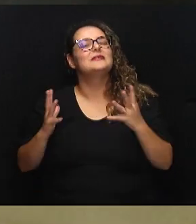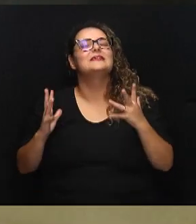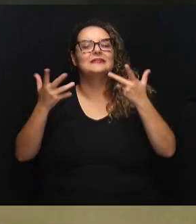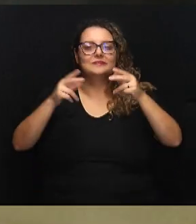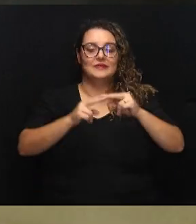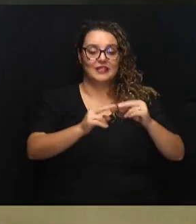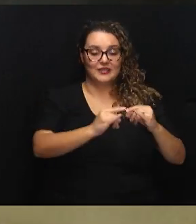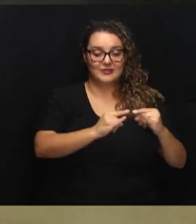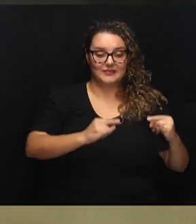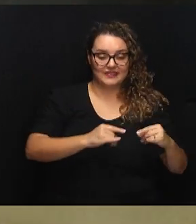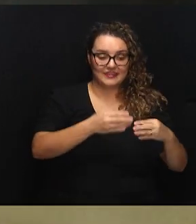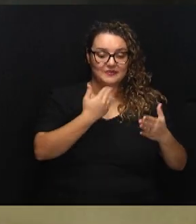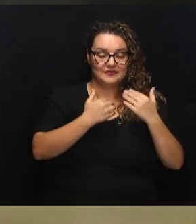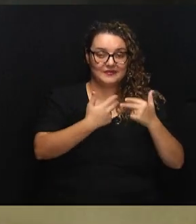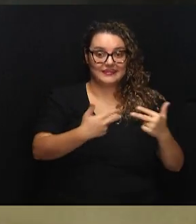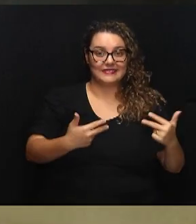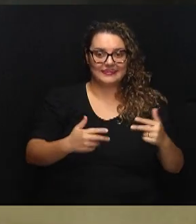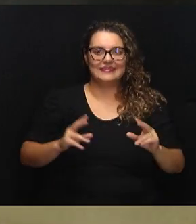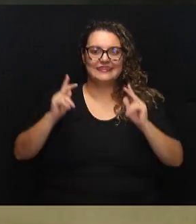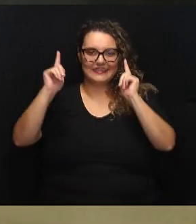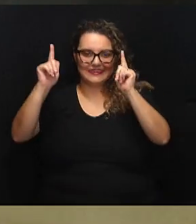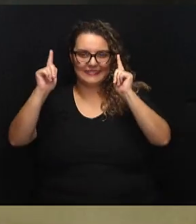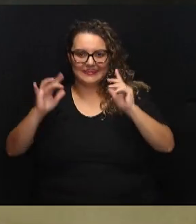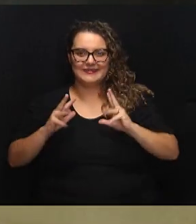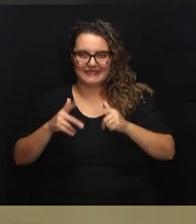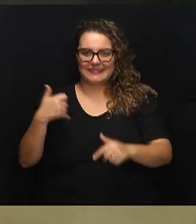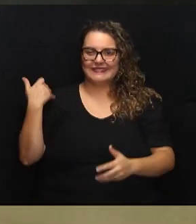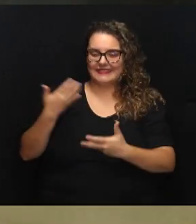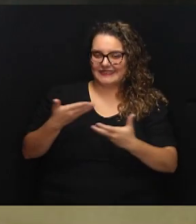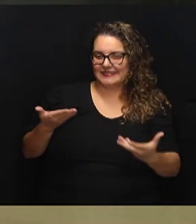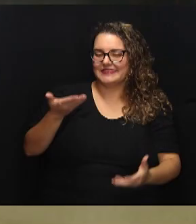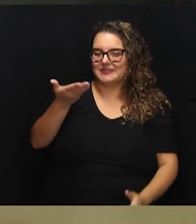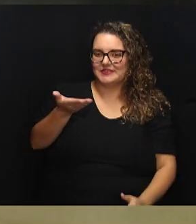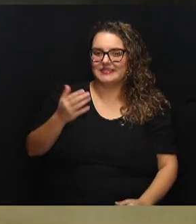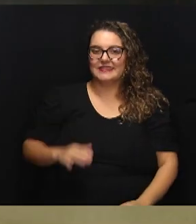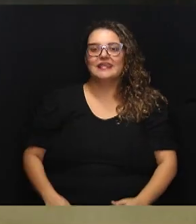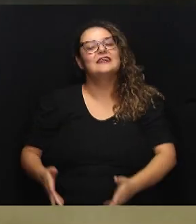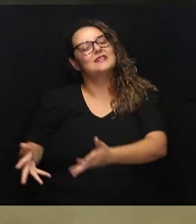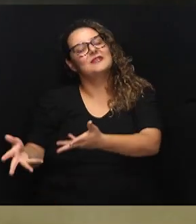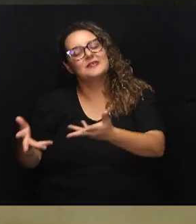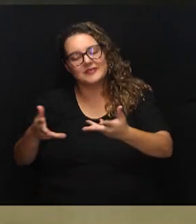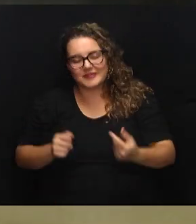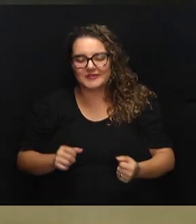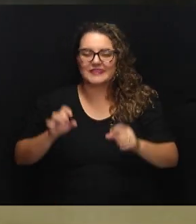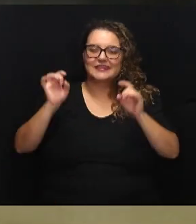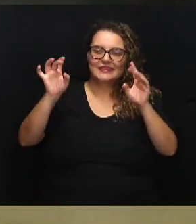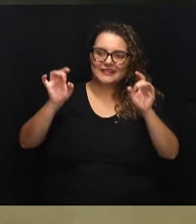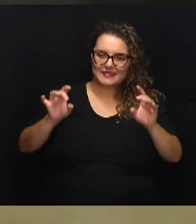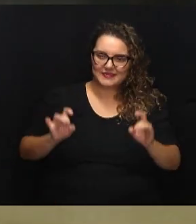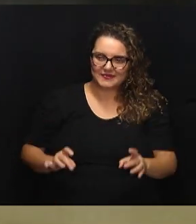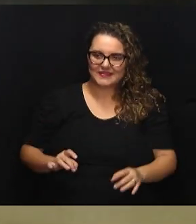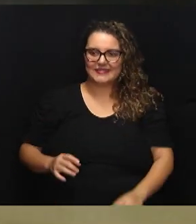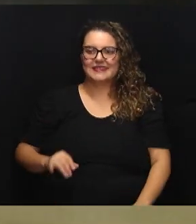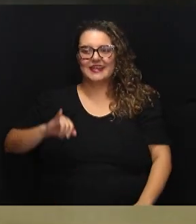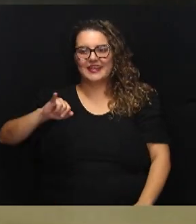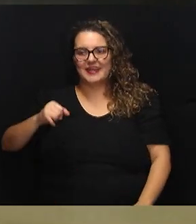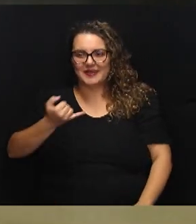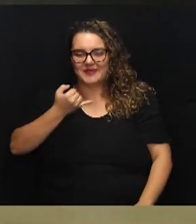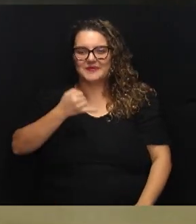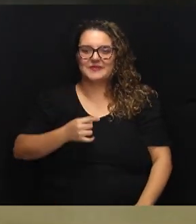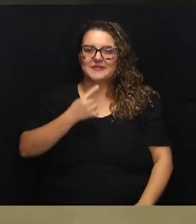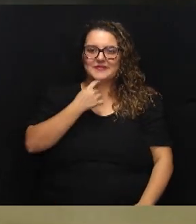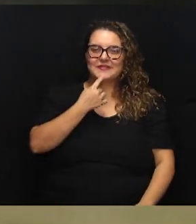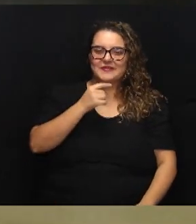diversão garantida para todas as idades. E você, claro, é convidado especial. Aproveite o